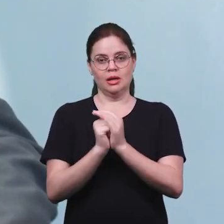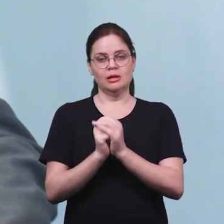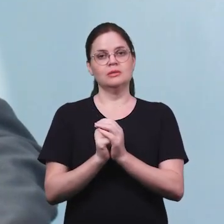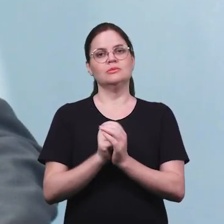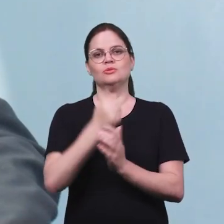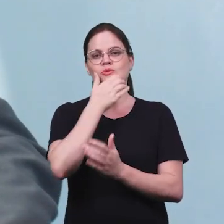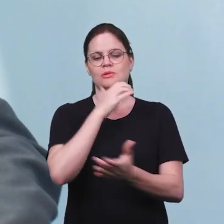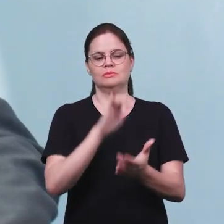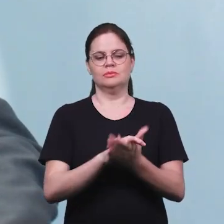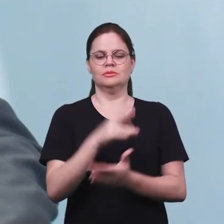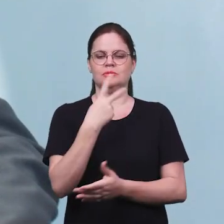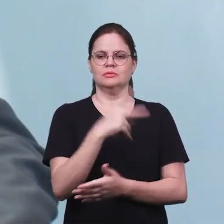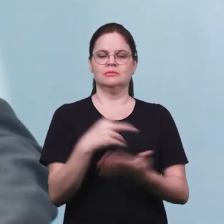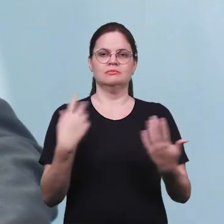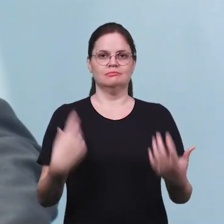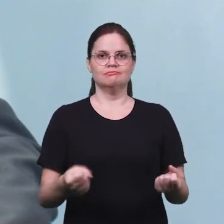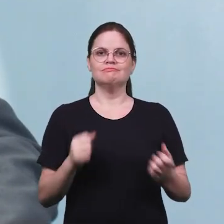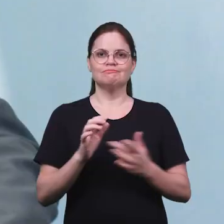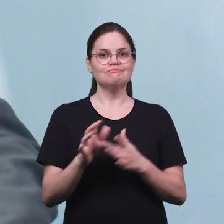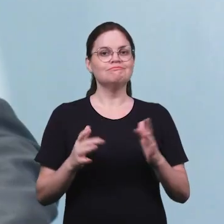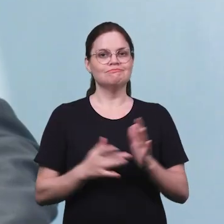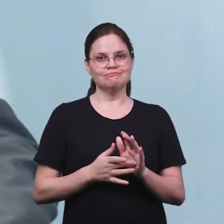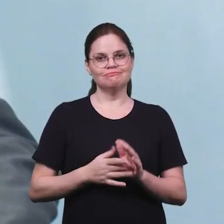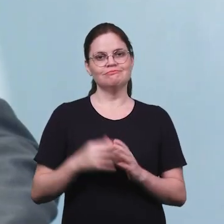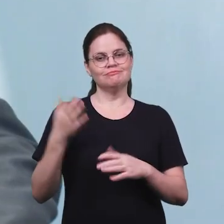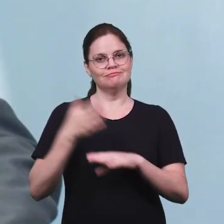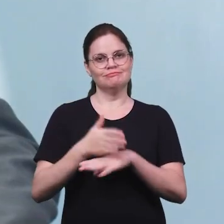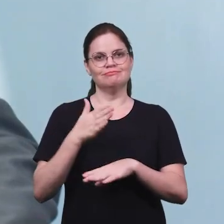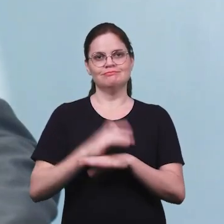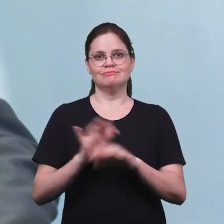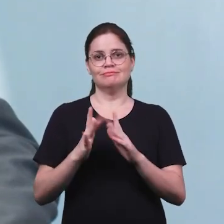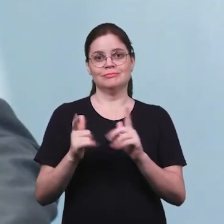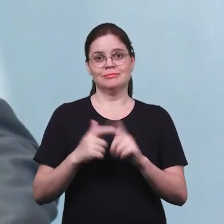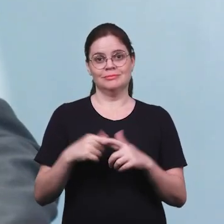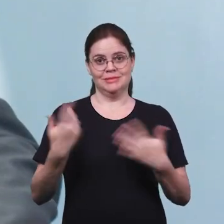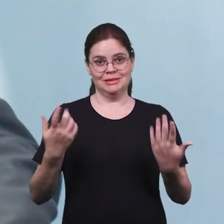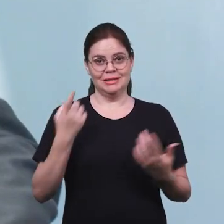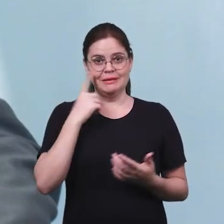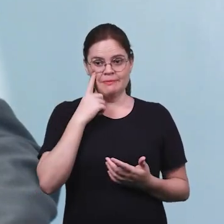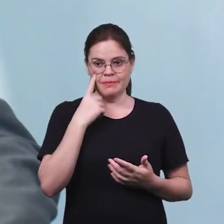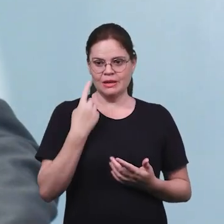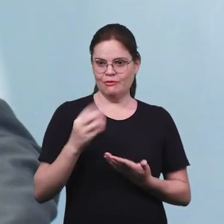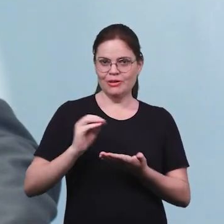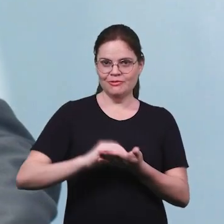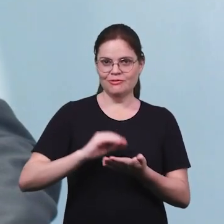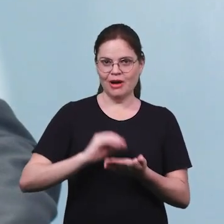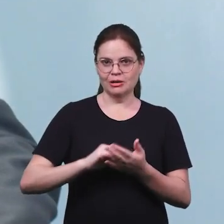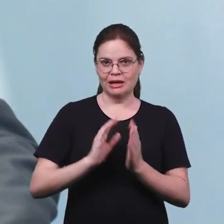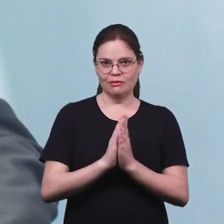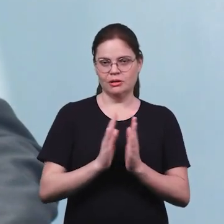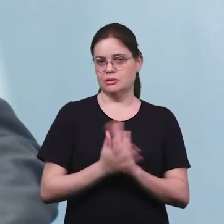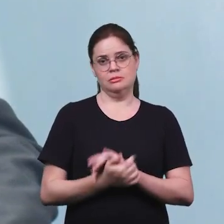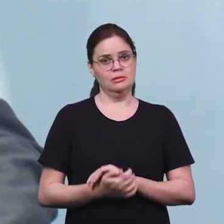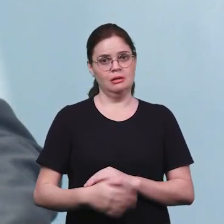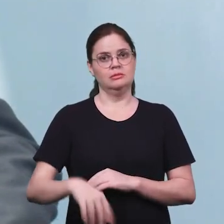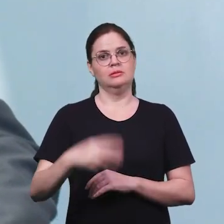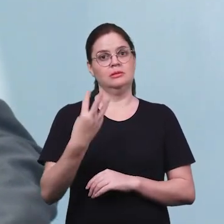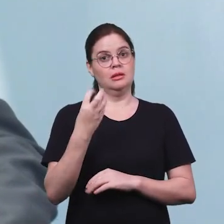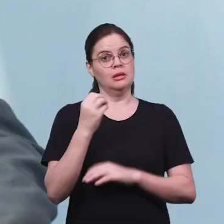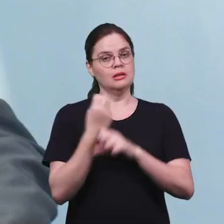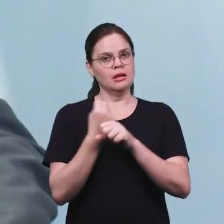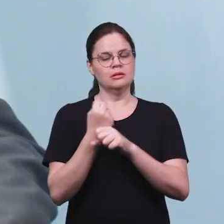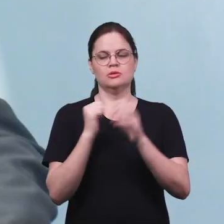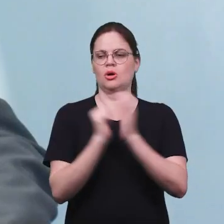marido dela aceitou o Senhor. Então, foi falta de oração em 30 anos? Não, foi